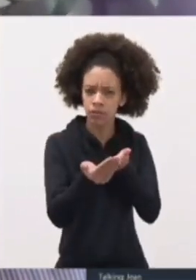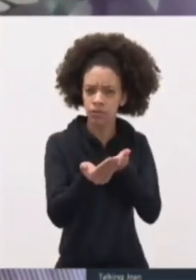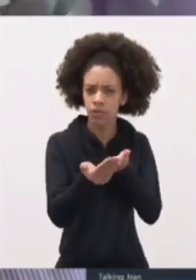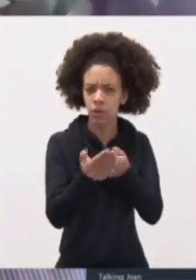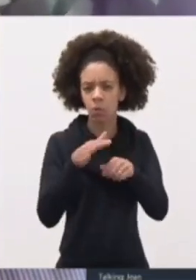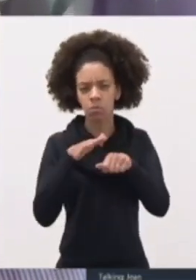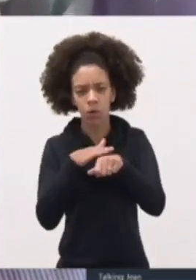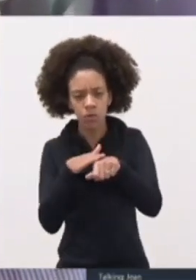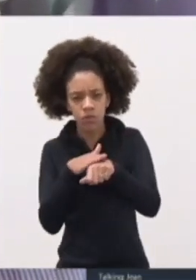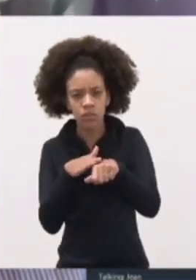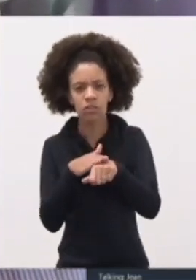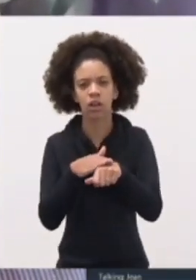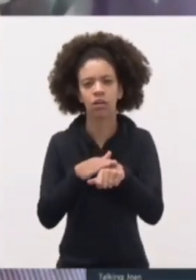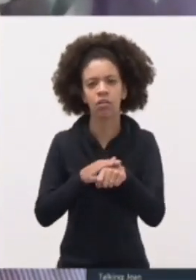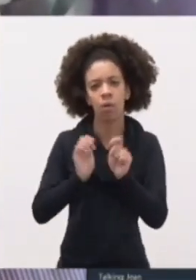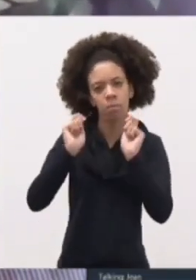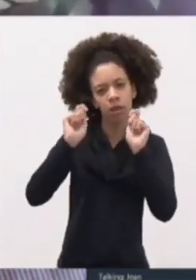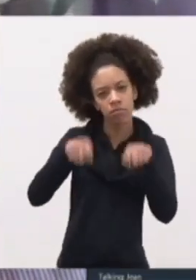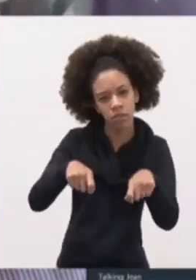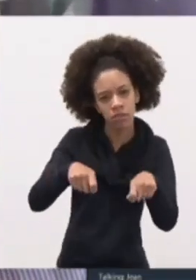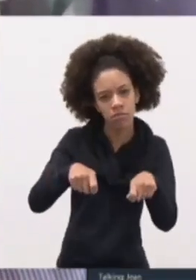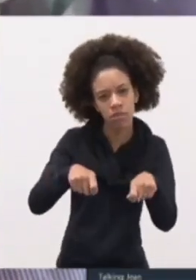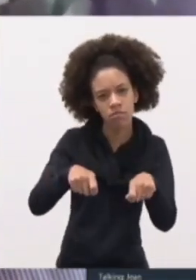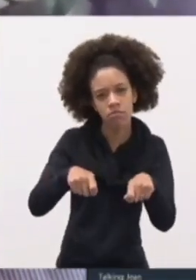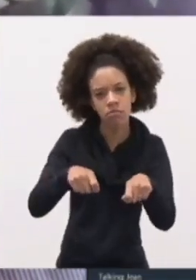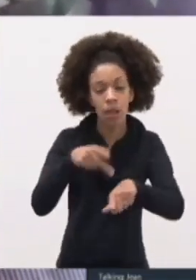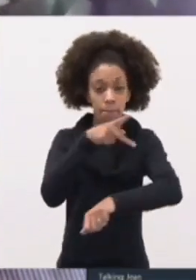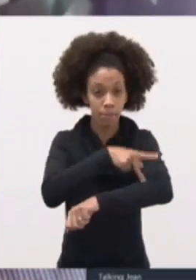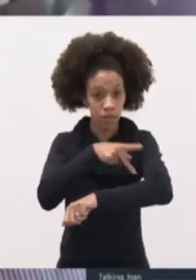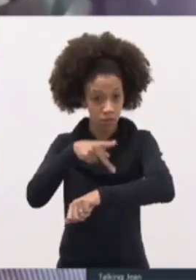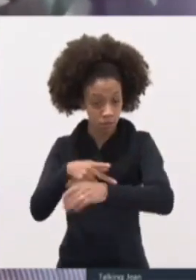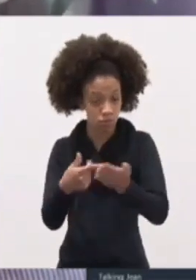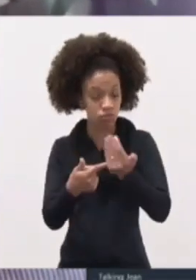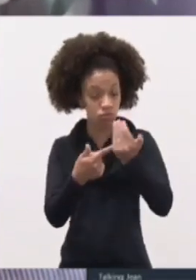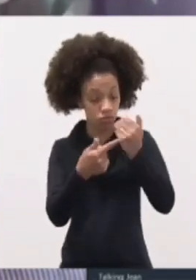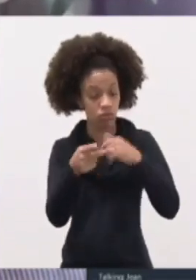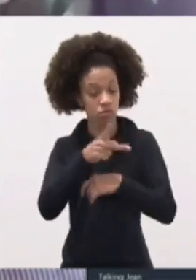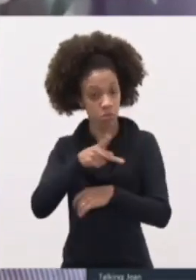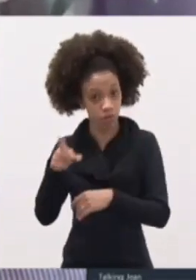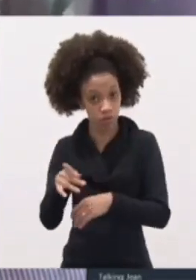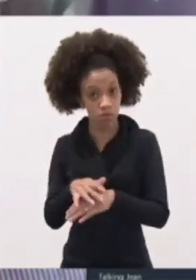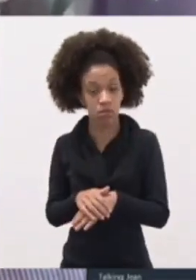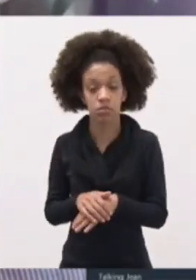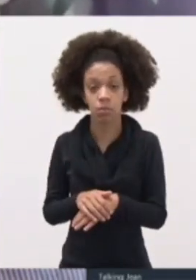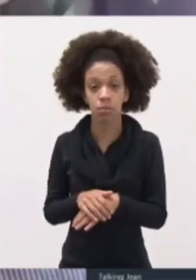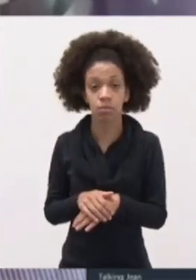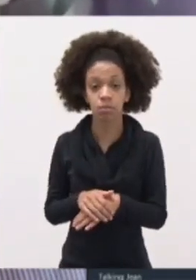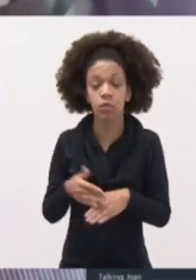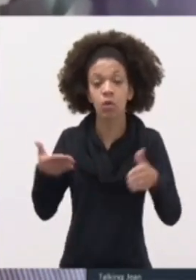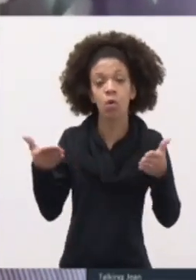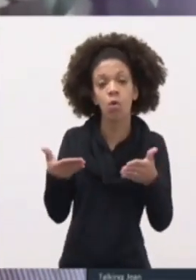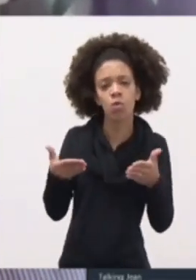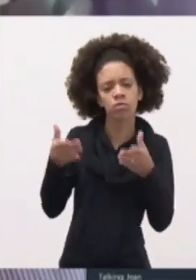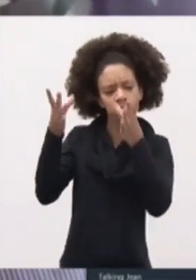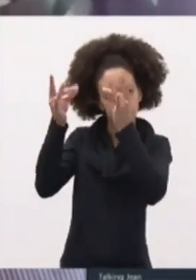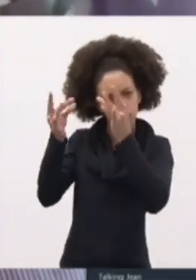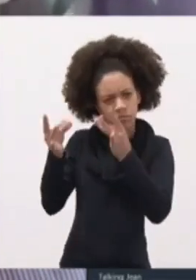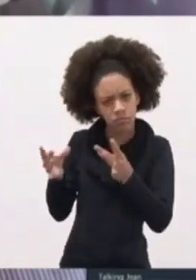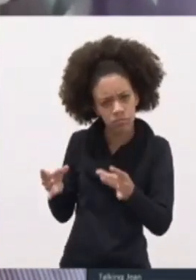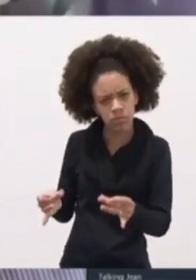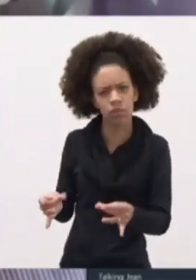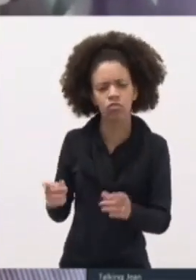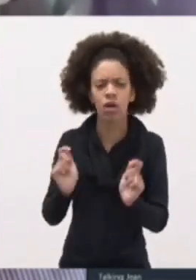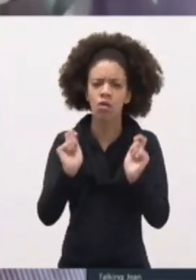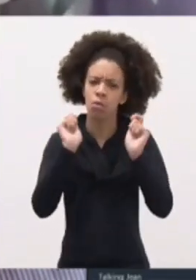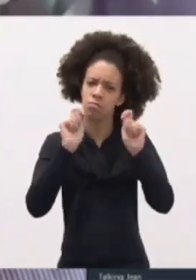sobre competências pedagógicas digitais dos professores, onde hoje vamos falar especificamente de uma